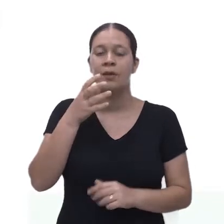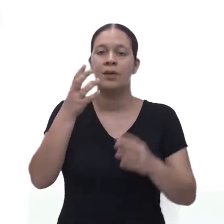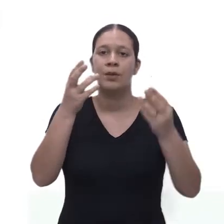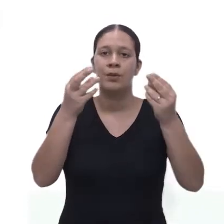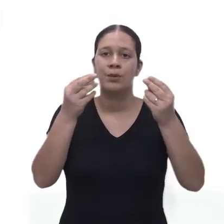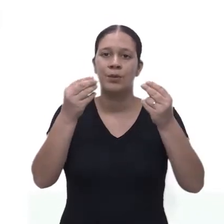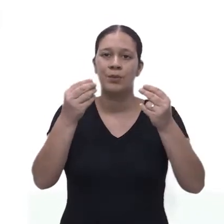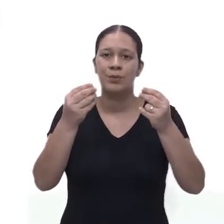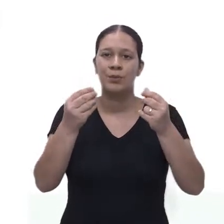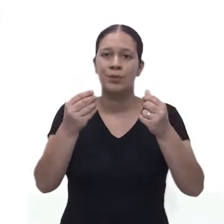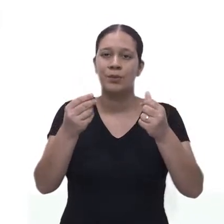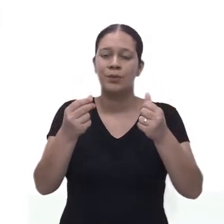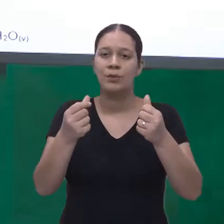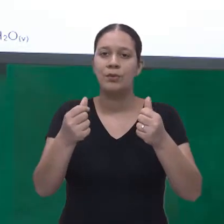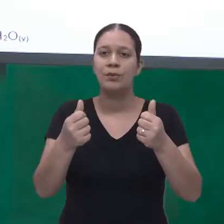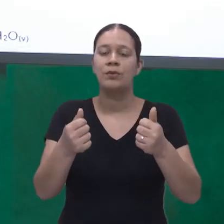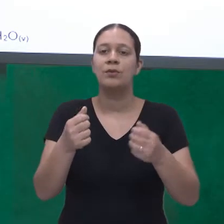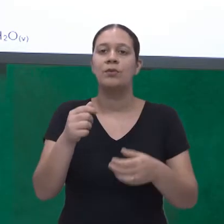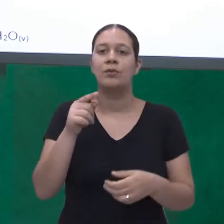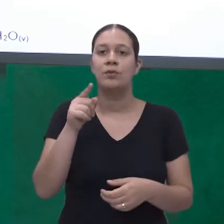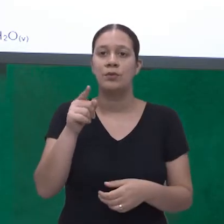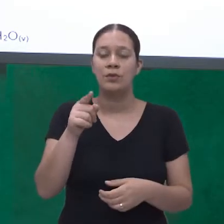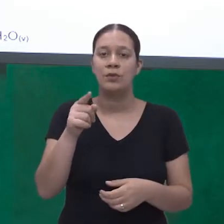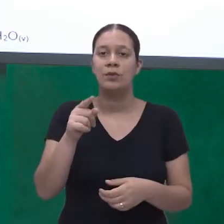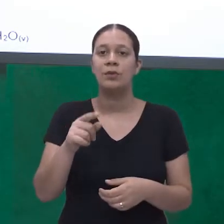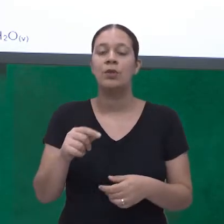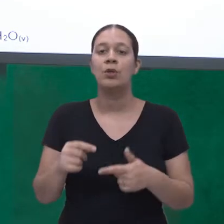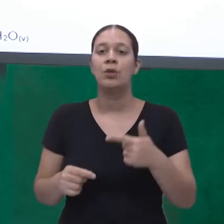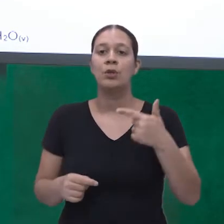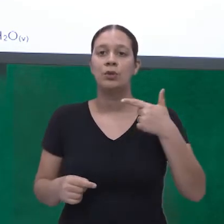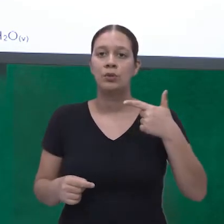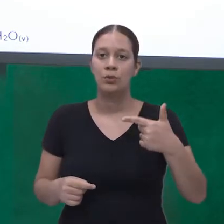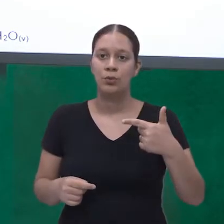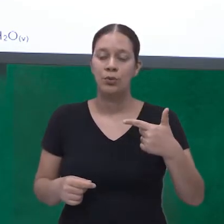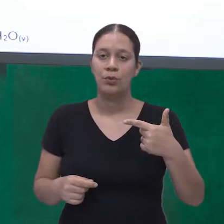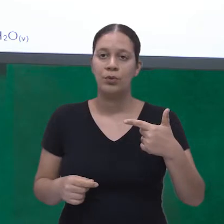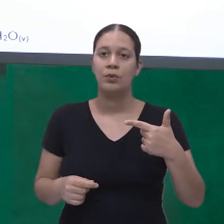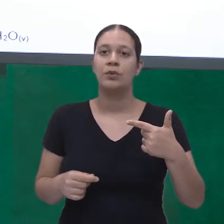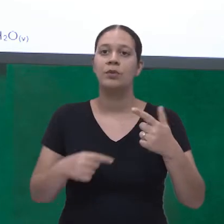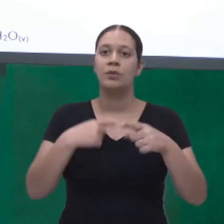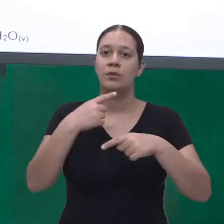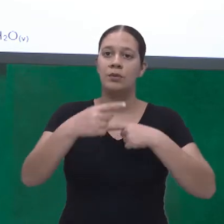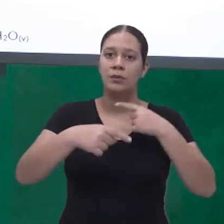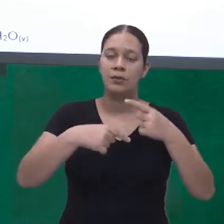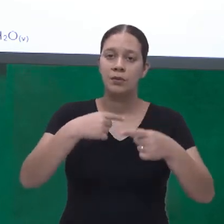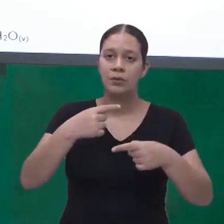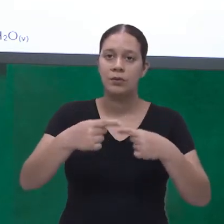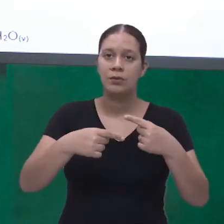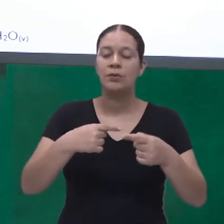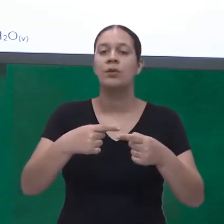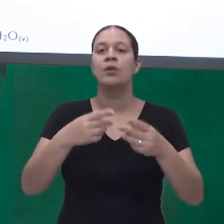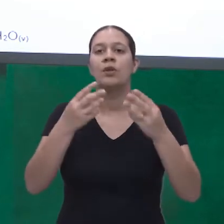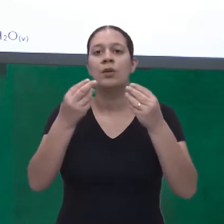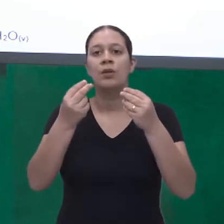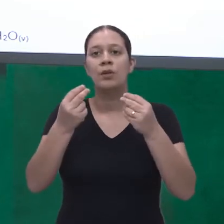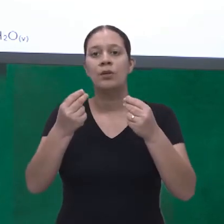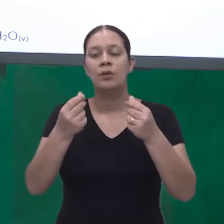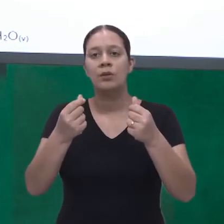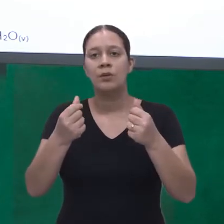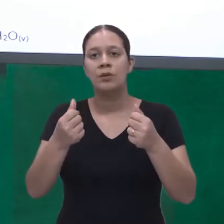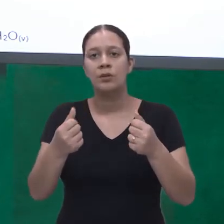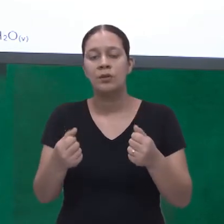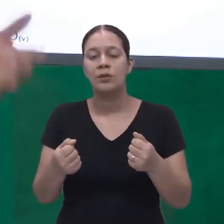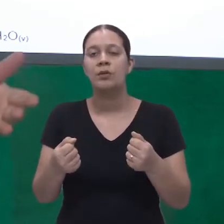da amônia, você tem 2 mols, e depois que houve a decomposição, a amônia se decompôs